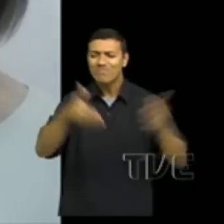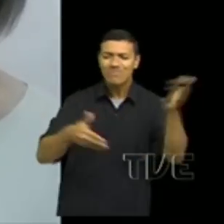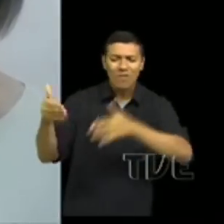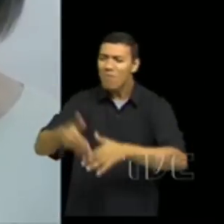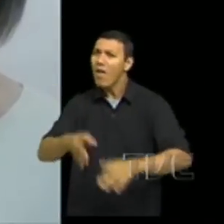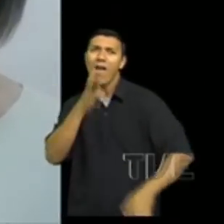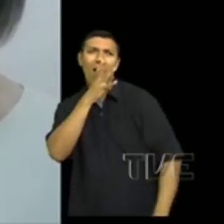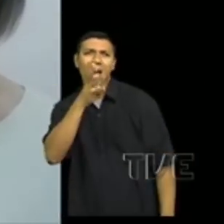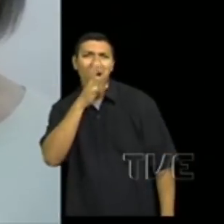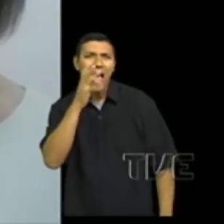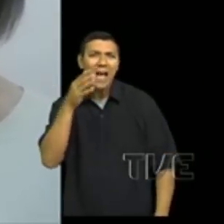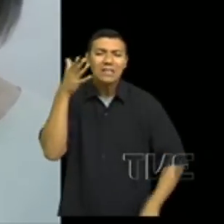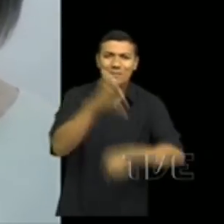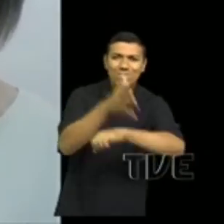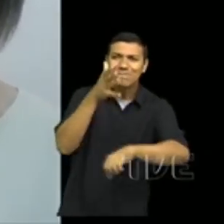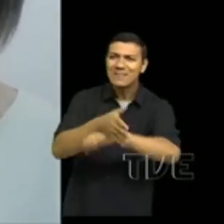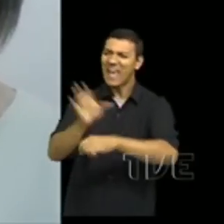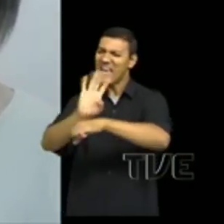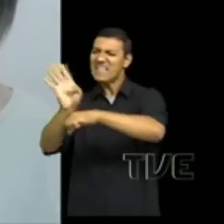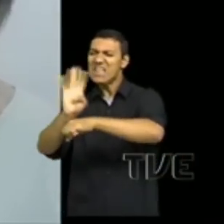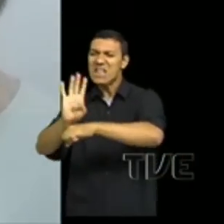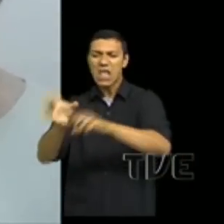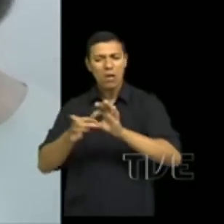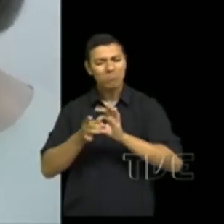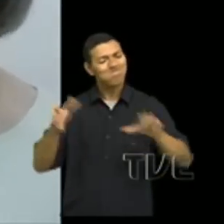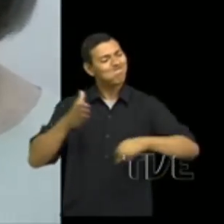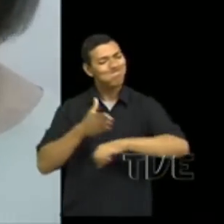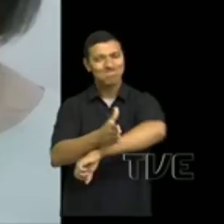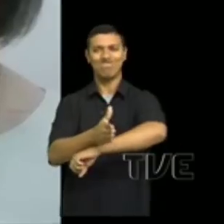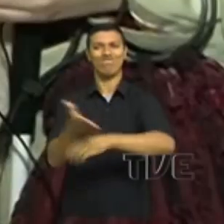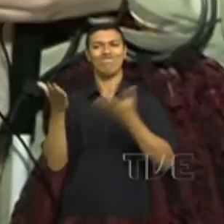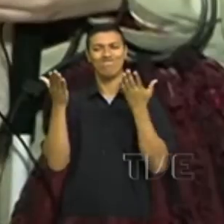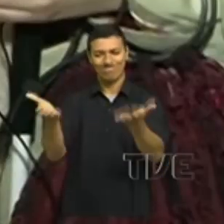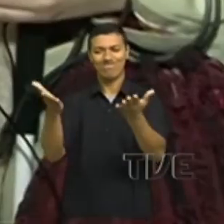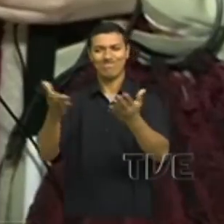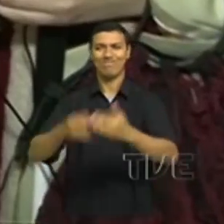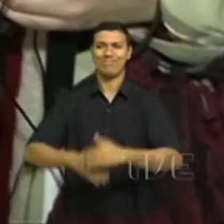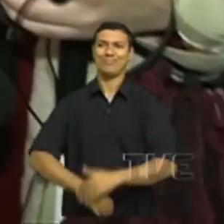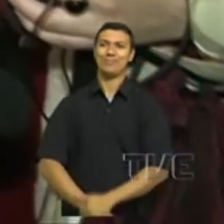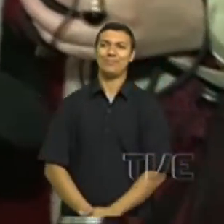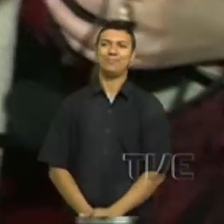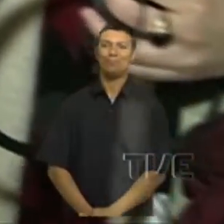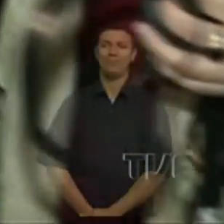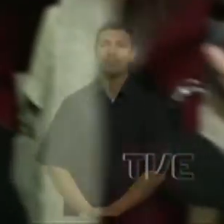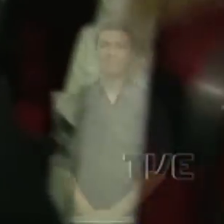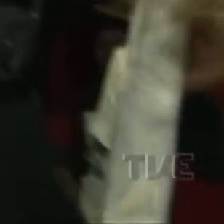oportunidade de conhecer cinema acessível.